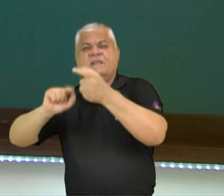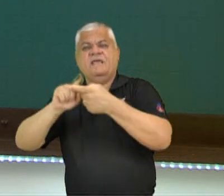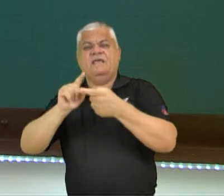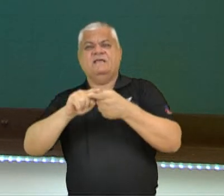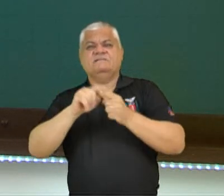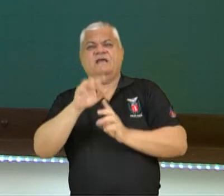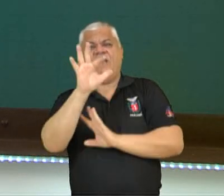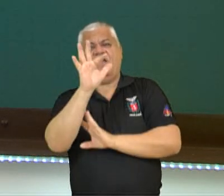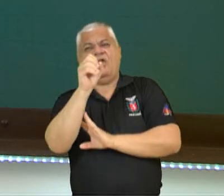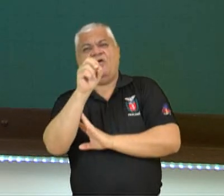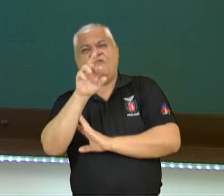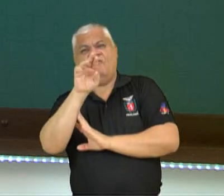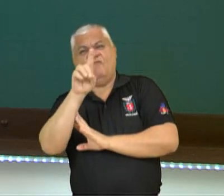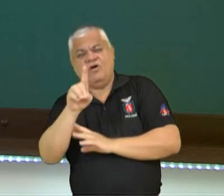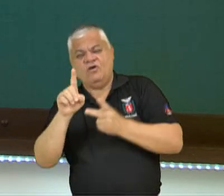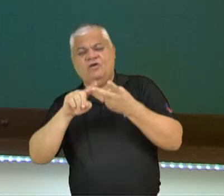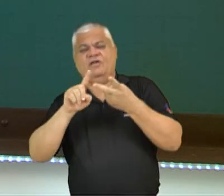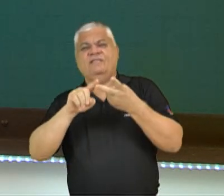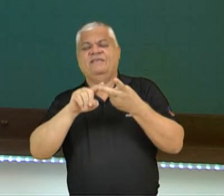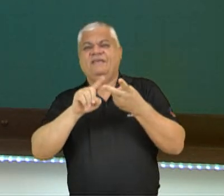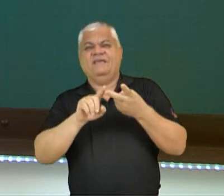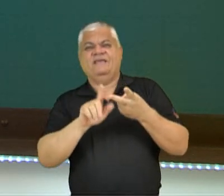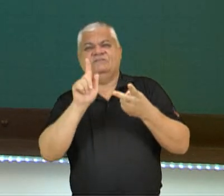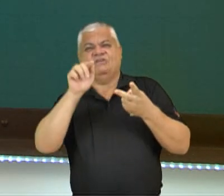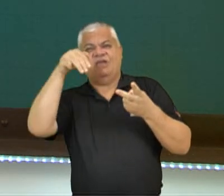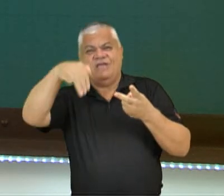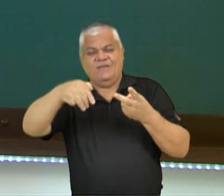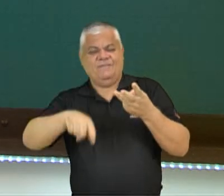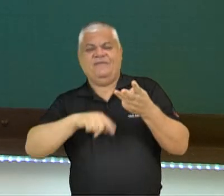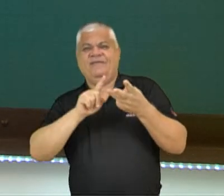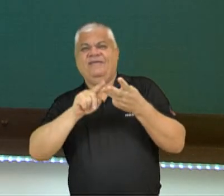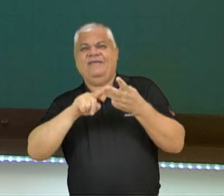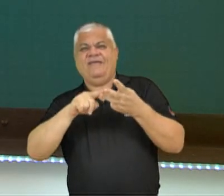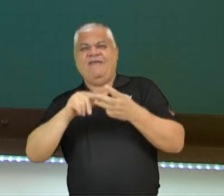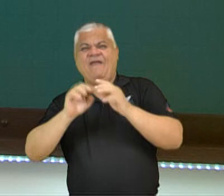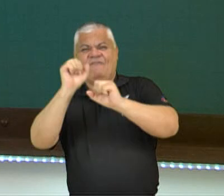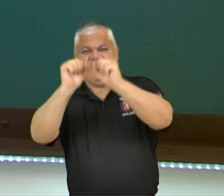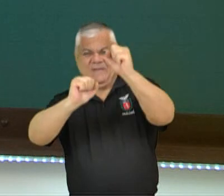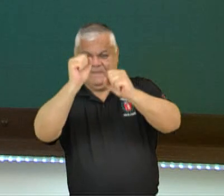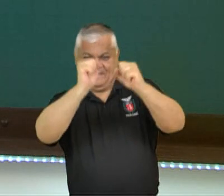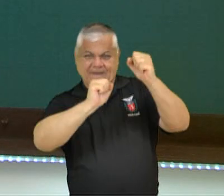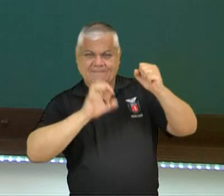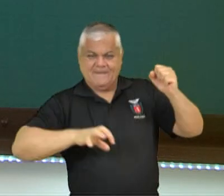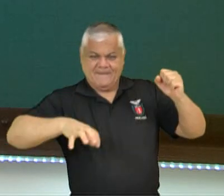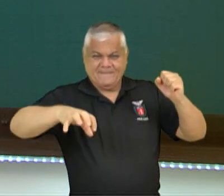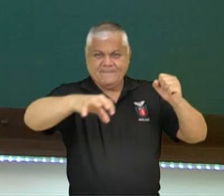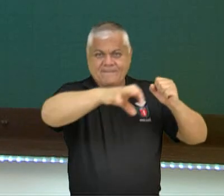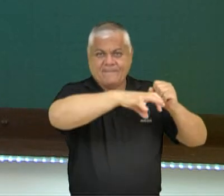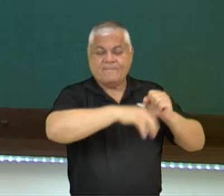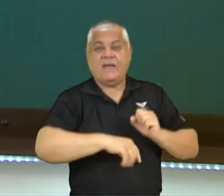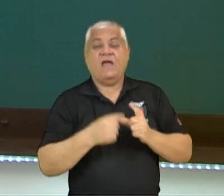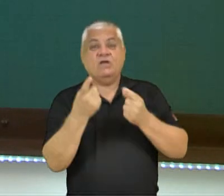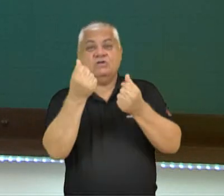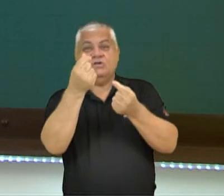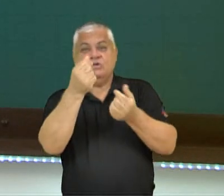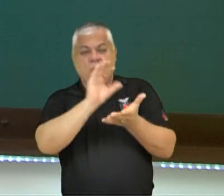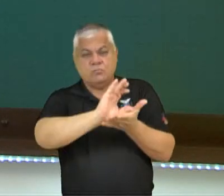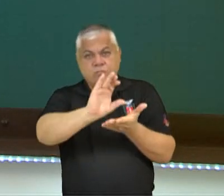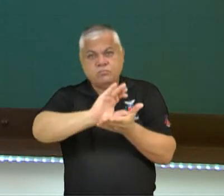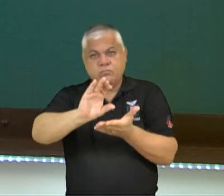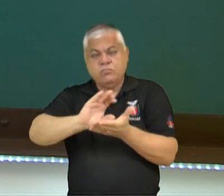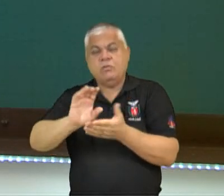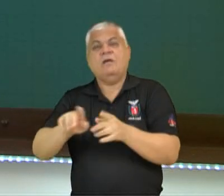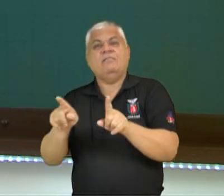a Chevrolet, né, que hoje é a GM, hoje em dia. Temos também a intensa acumulação de capital também por meio das